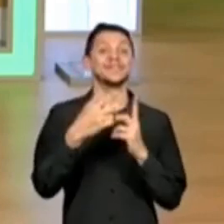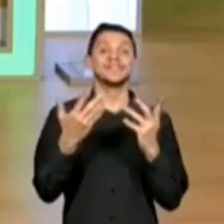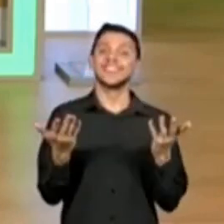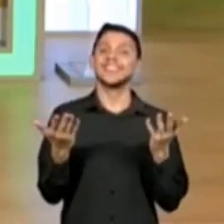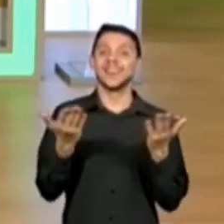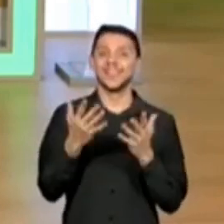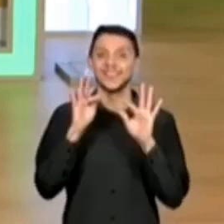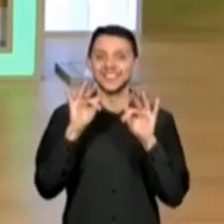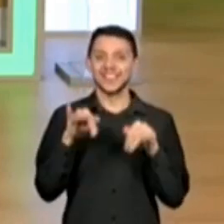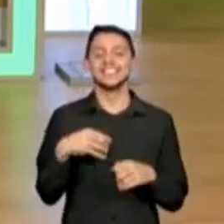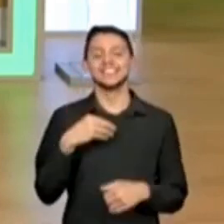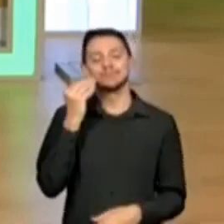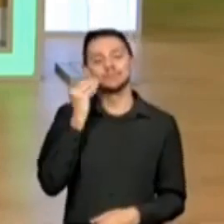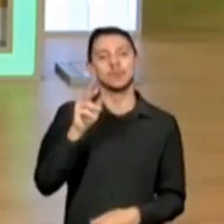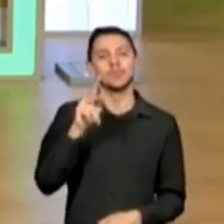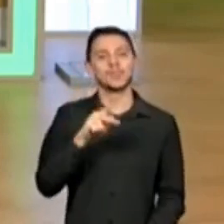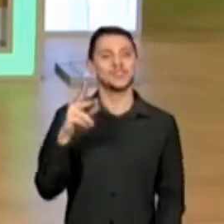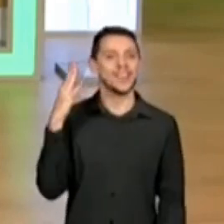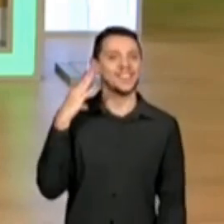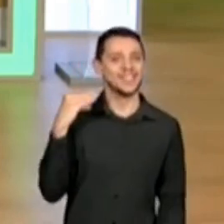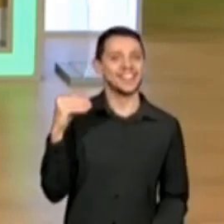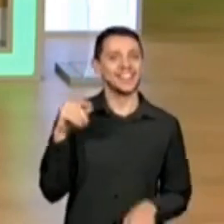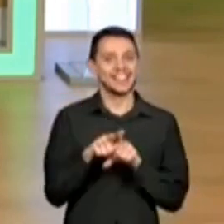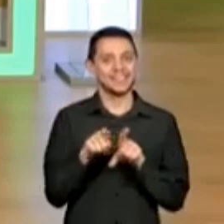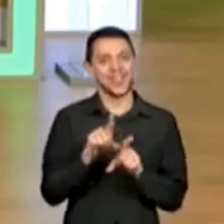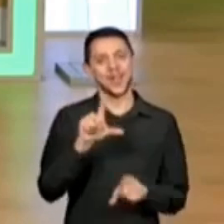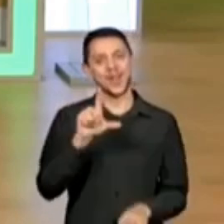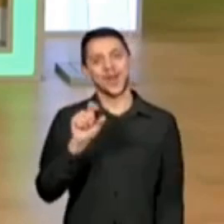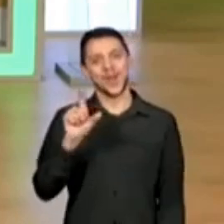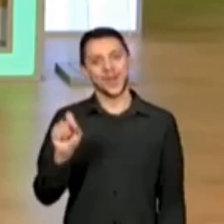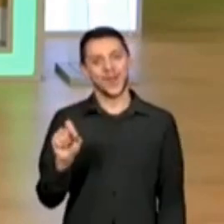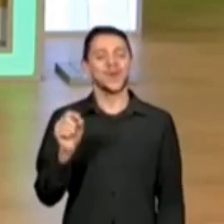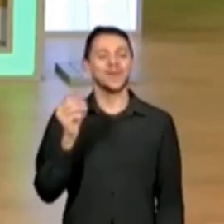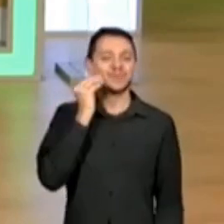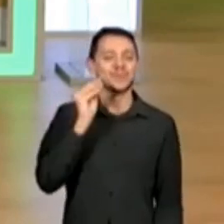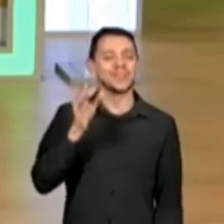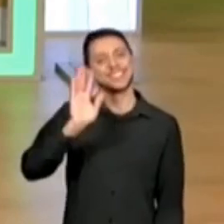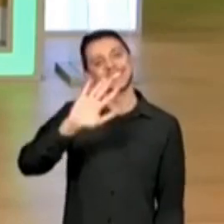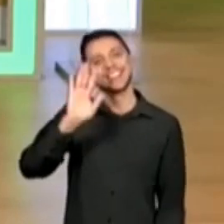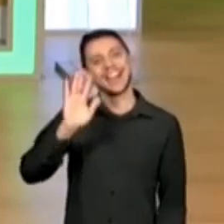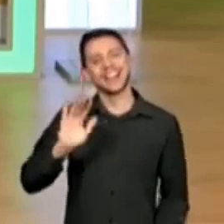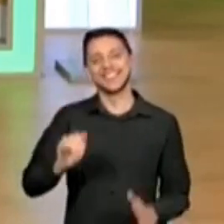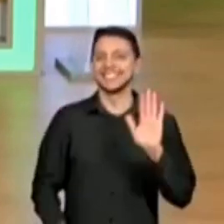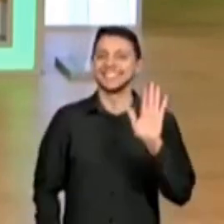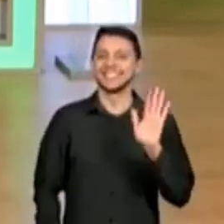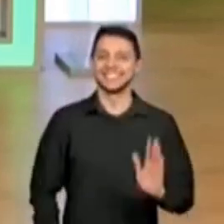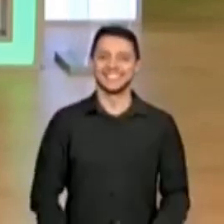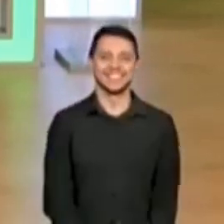um beijo, então, para a professora Evandra e para a Lolô. Beijo. Tchau, galerinha.